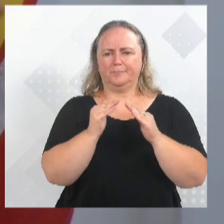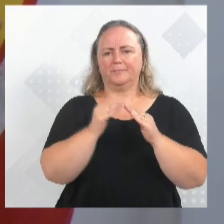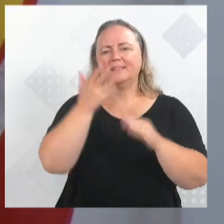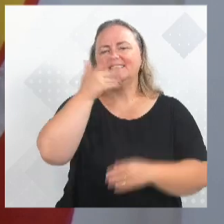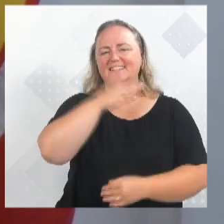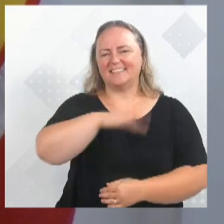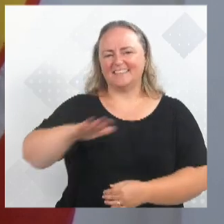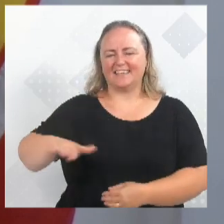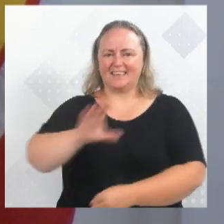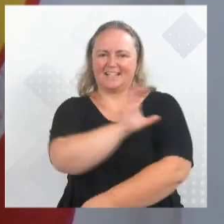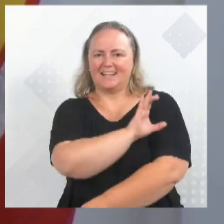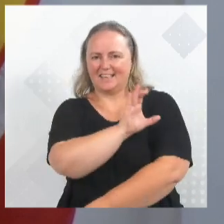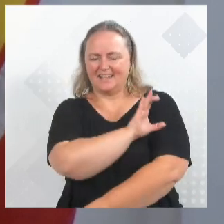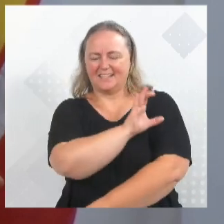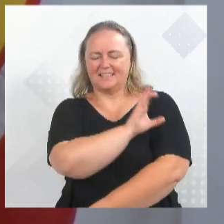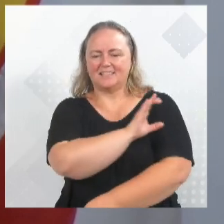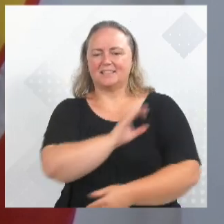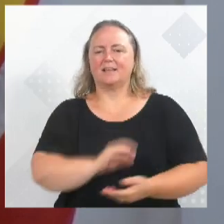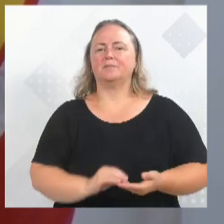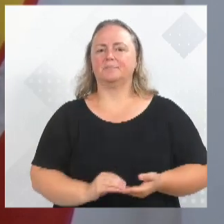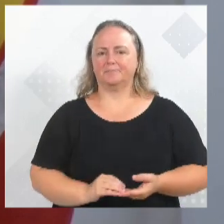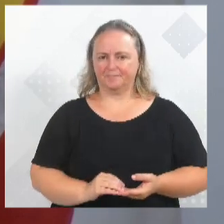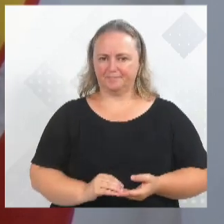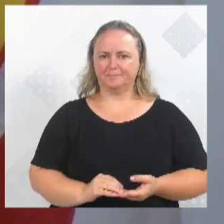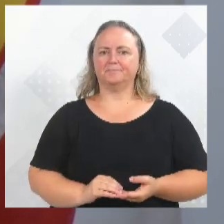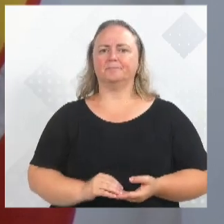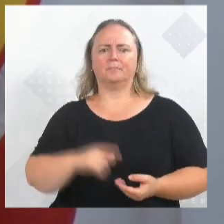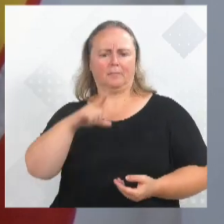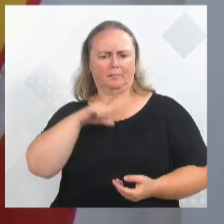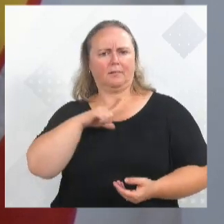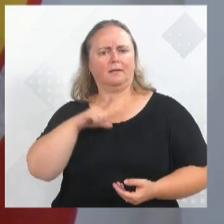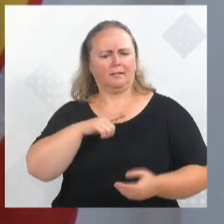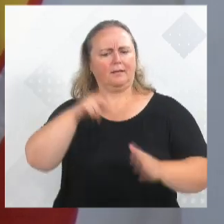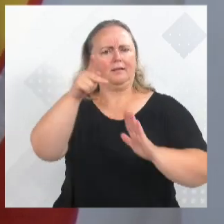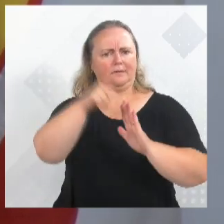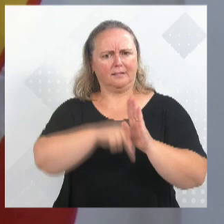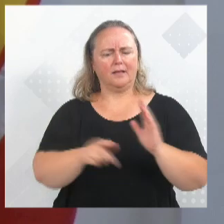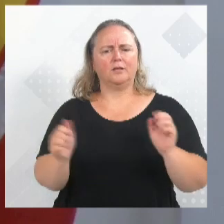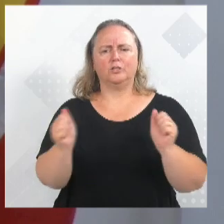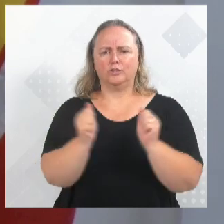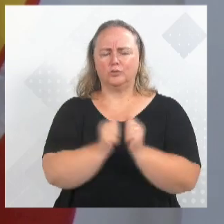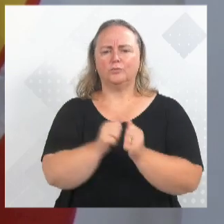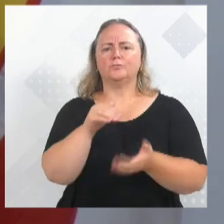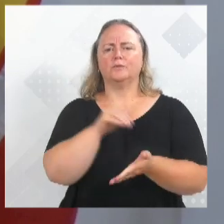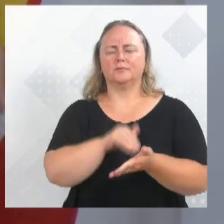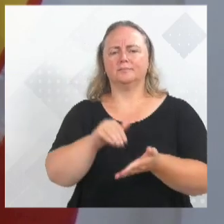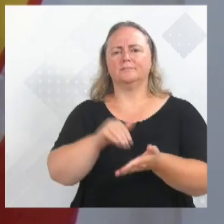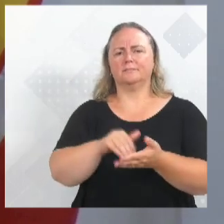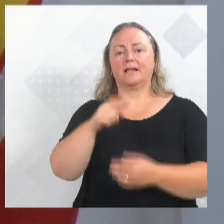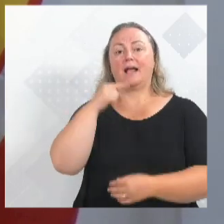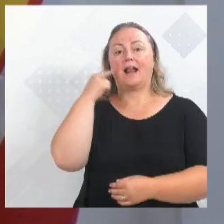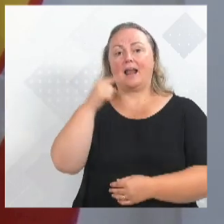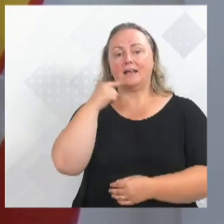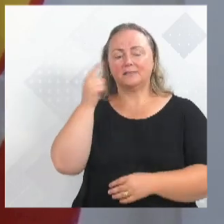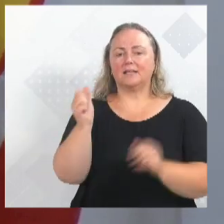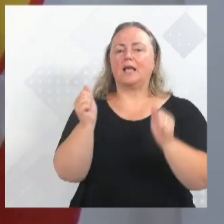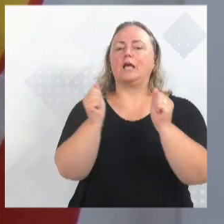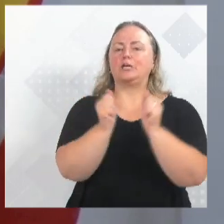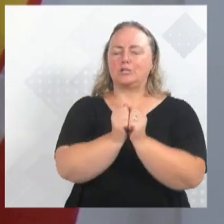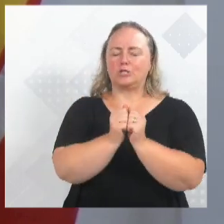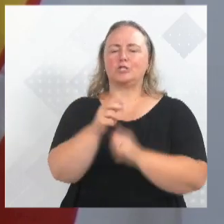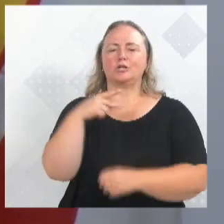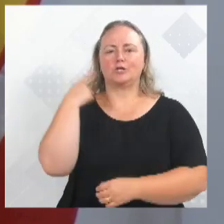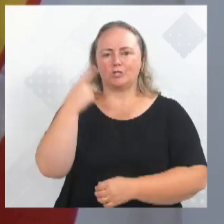ci Osvaldo deams que tem um projeto sim através do secretário Marcelo lançar Vereador desta casa